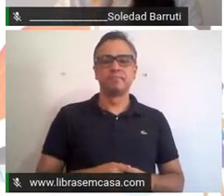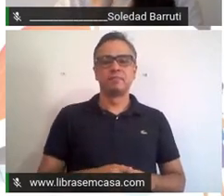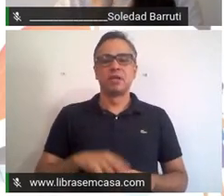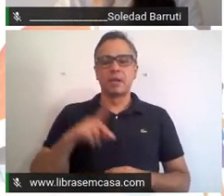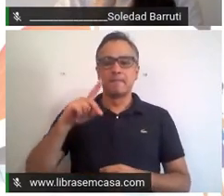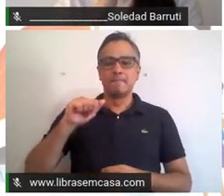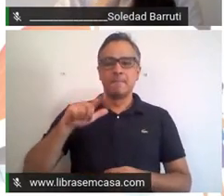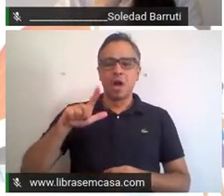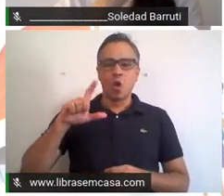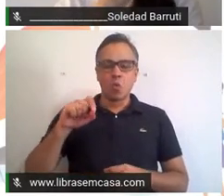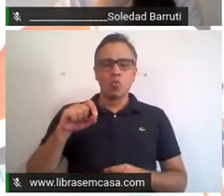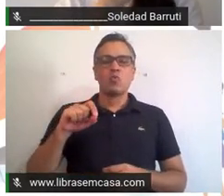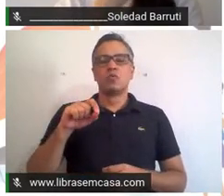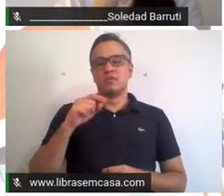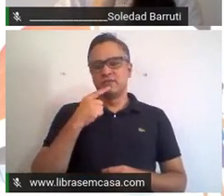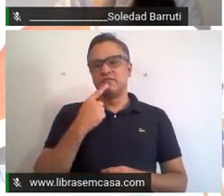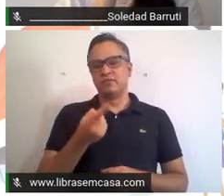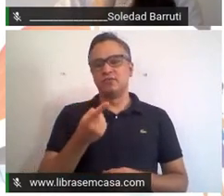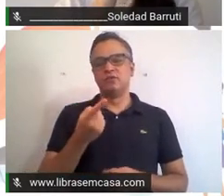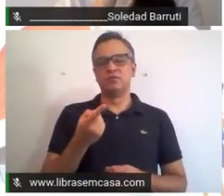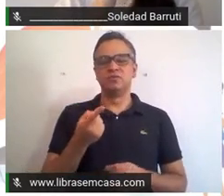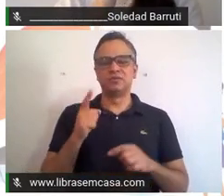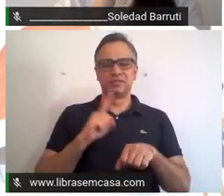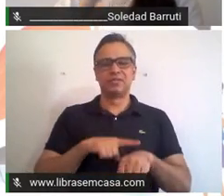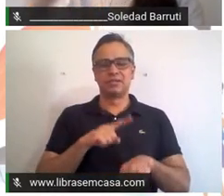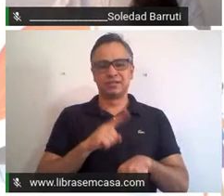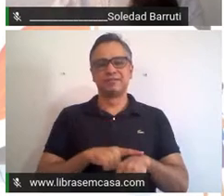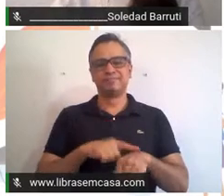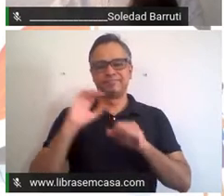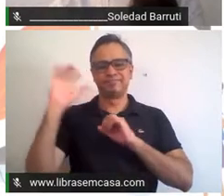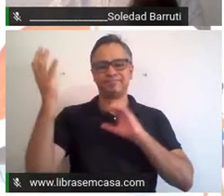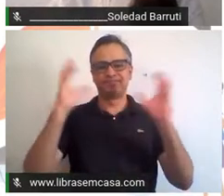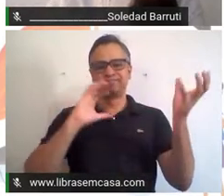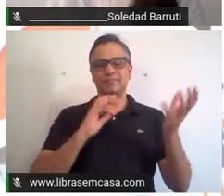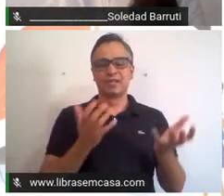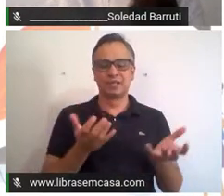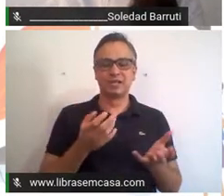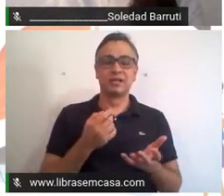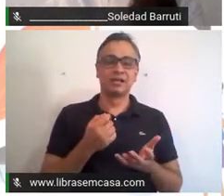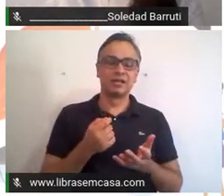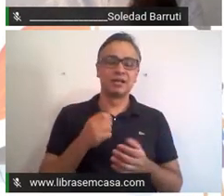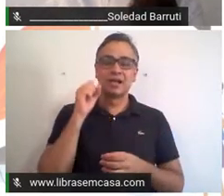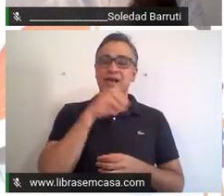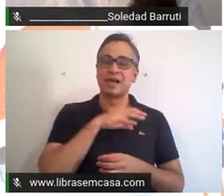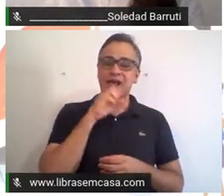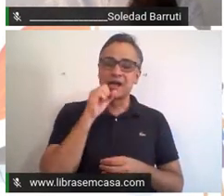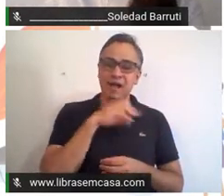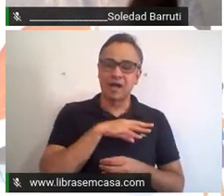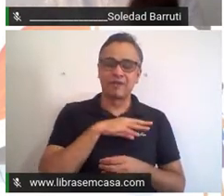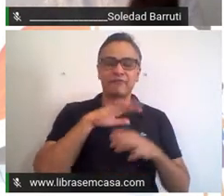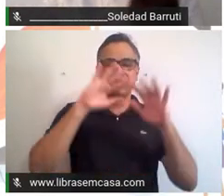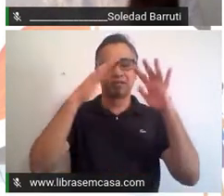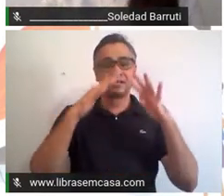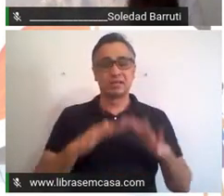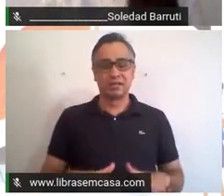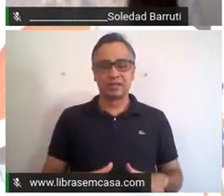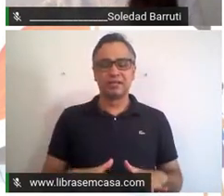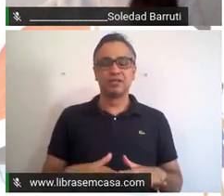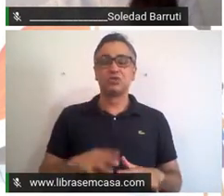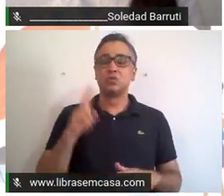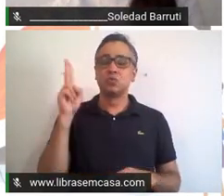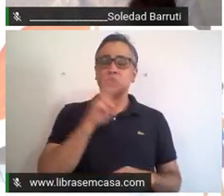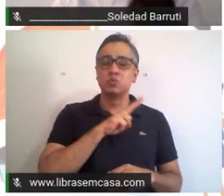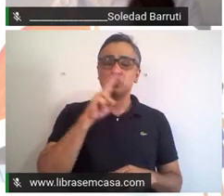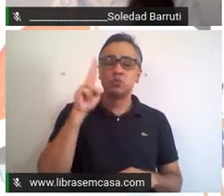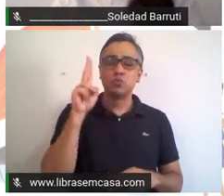que o Paulo colocou, ela mostra muito a gravidade, né, da crise e a